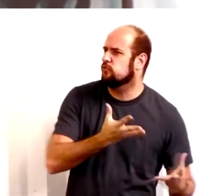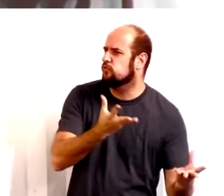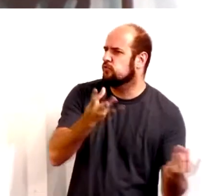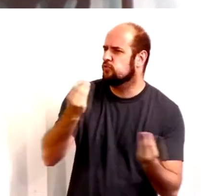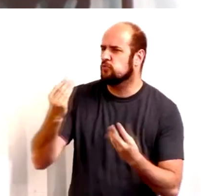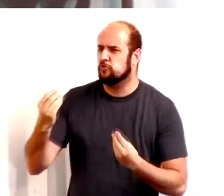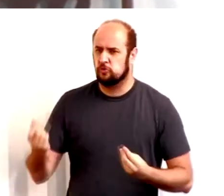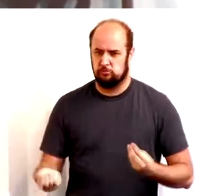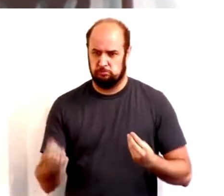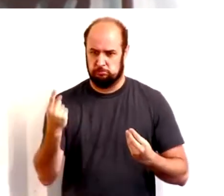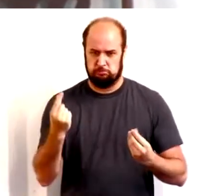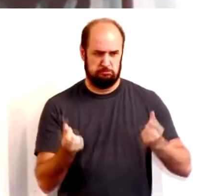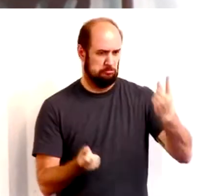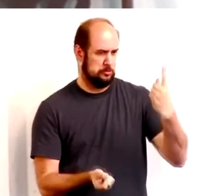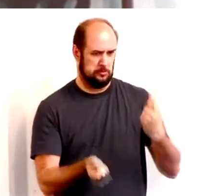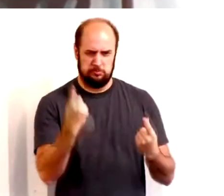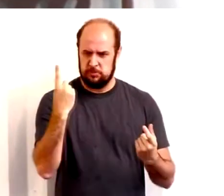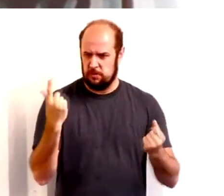um evangelho,